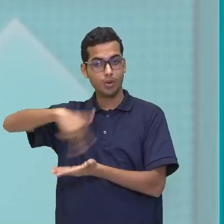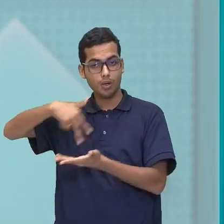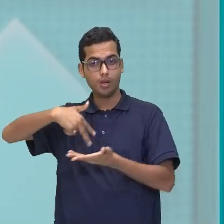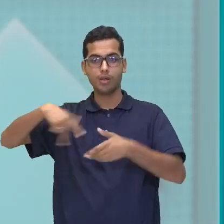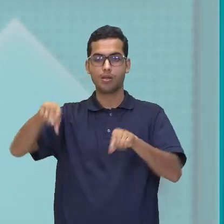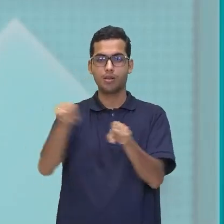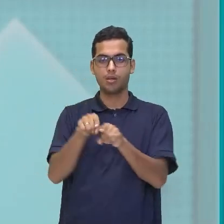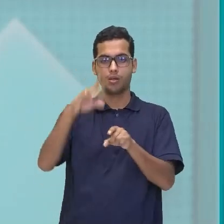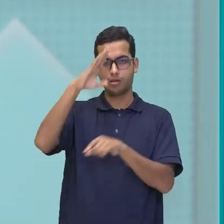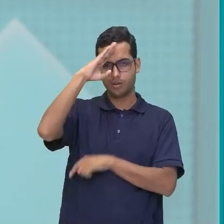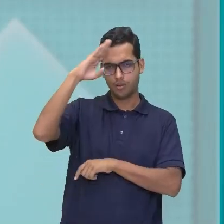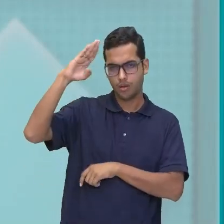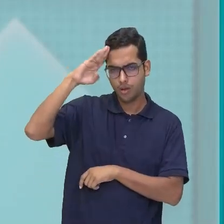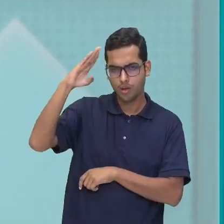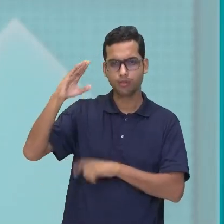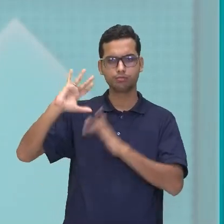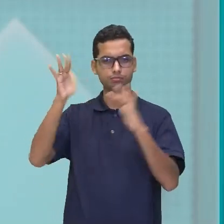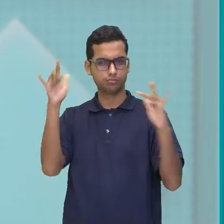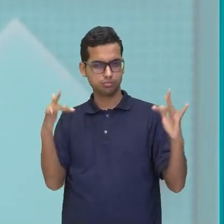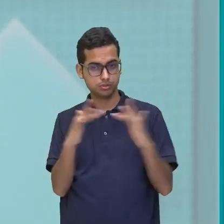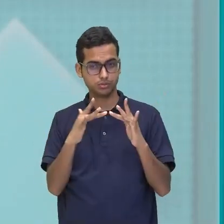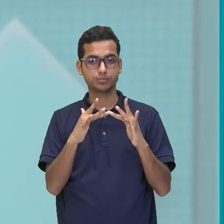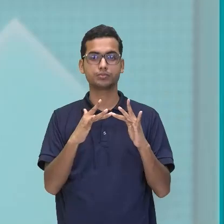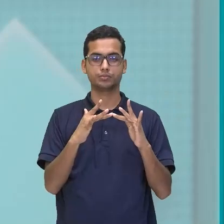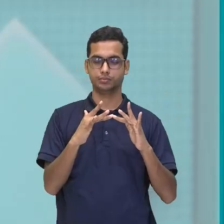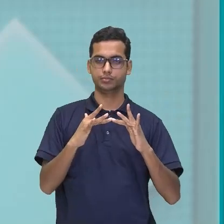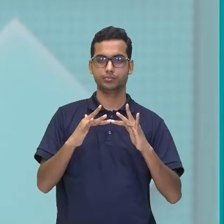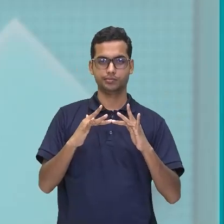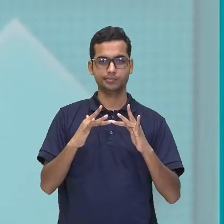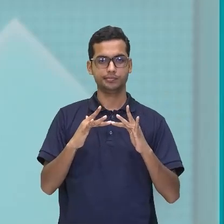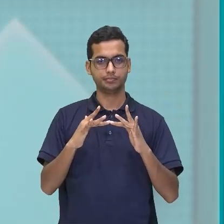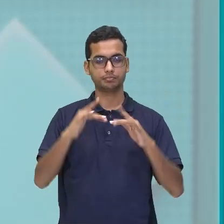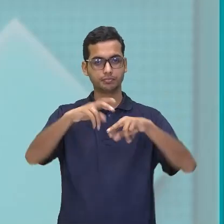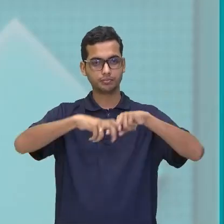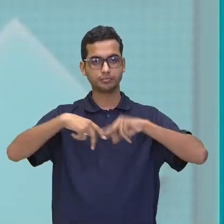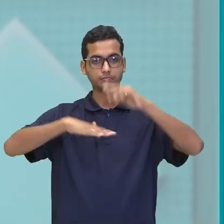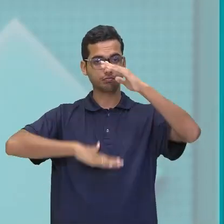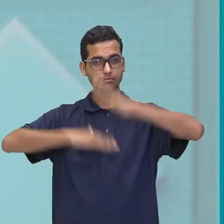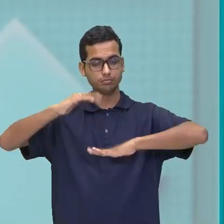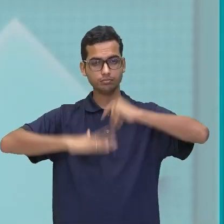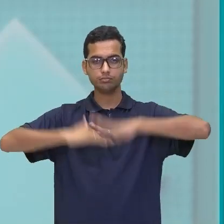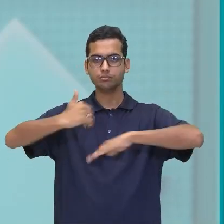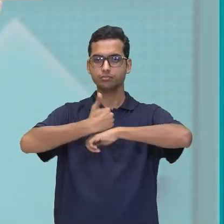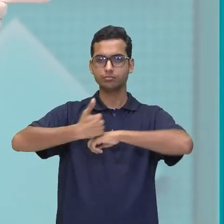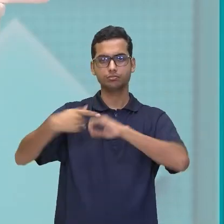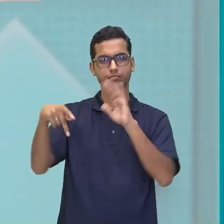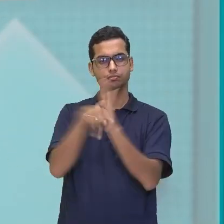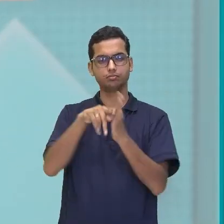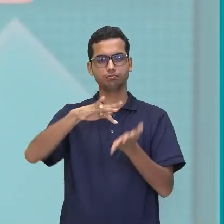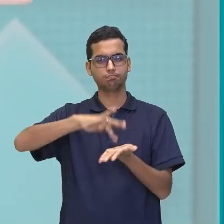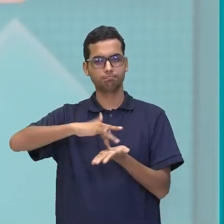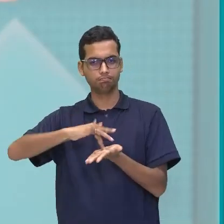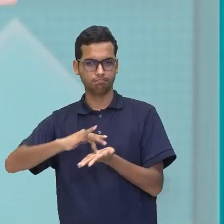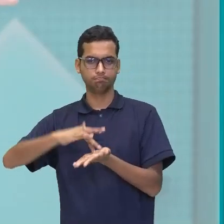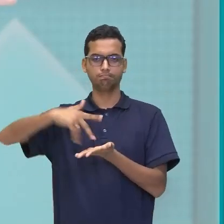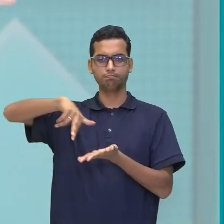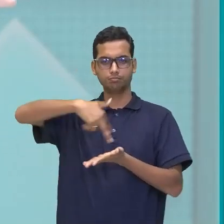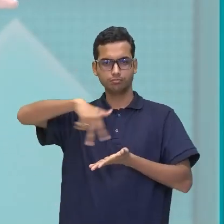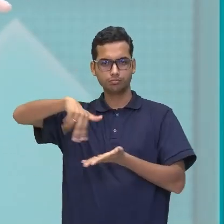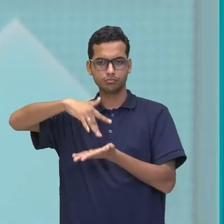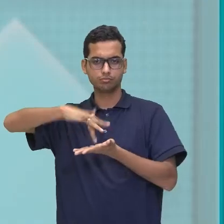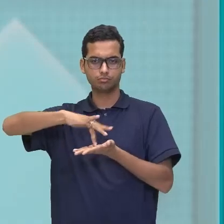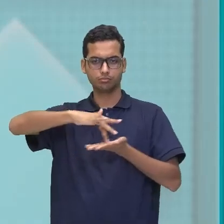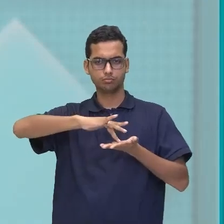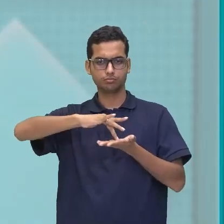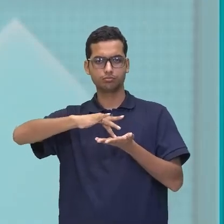dança acadêmica, certo? Porque são feitos por bailarinos profissionais. Ah, quer dizer que a dança tradicional não é feita